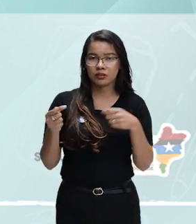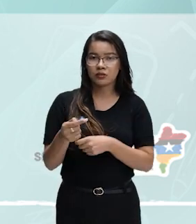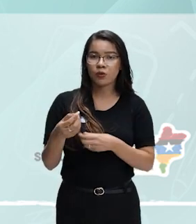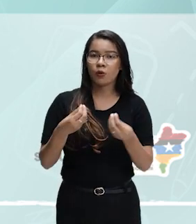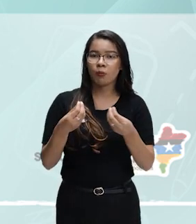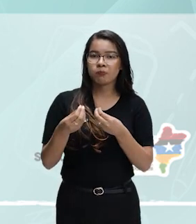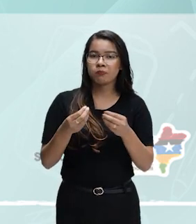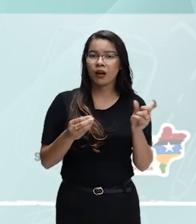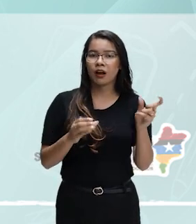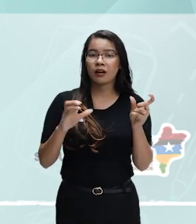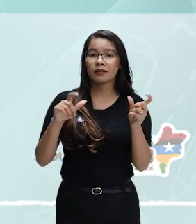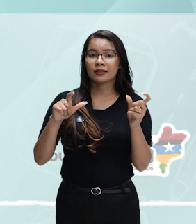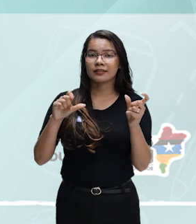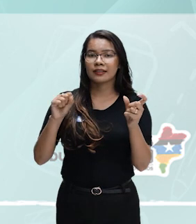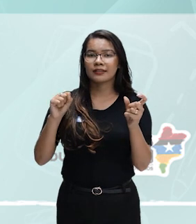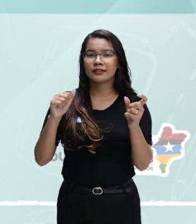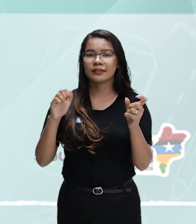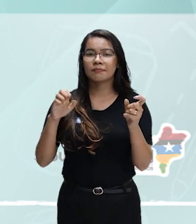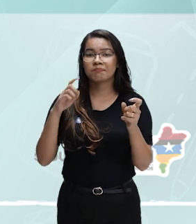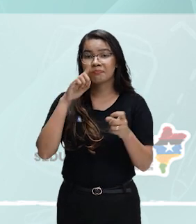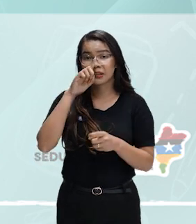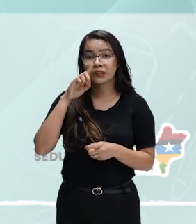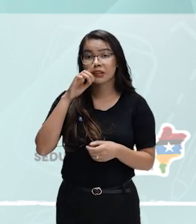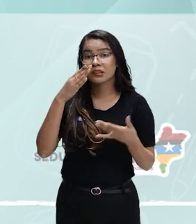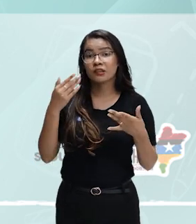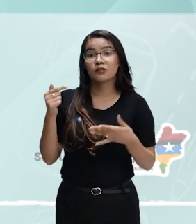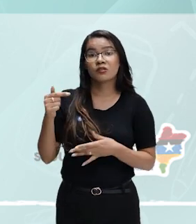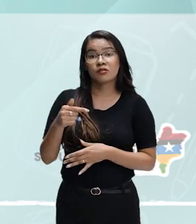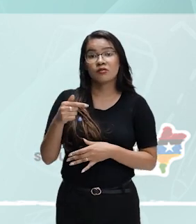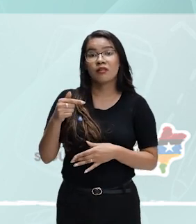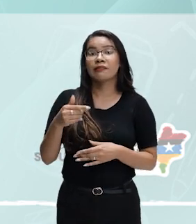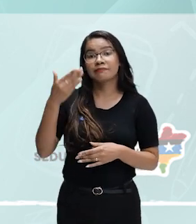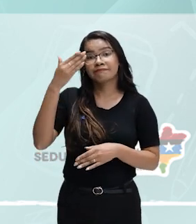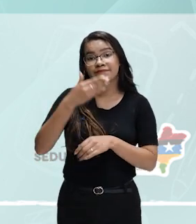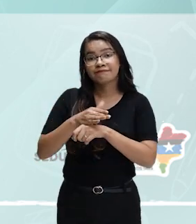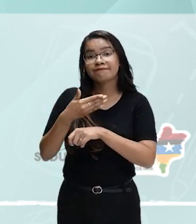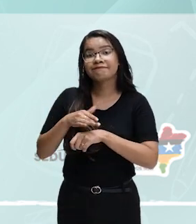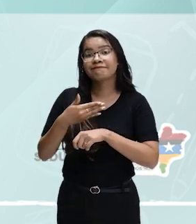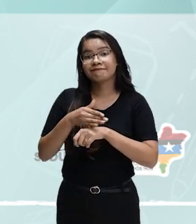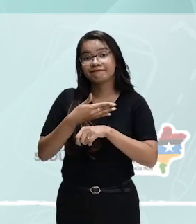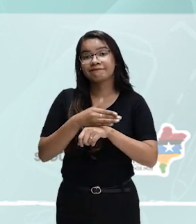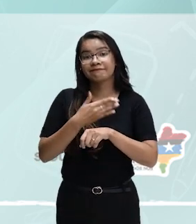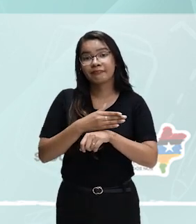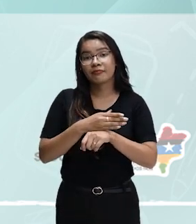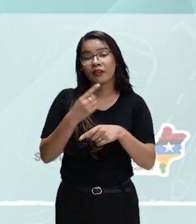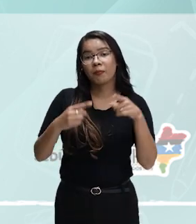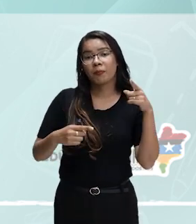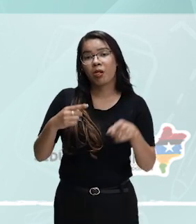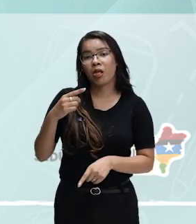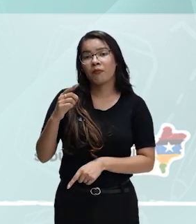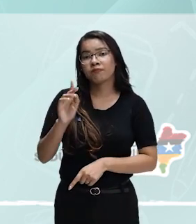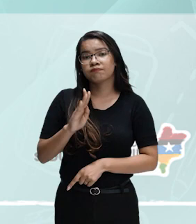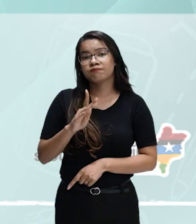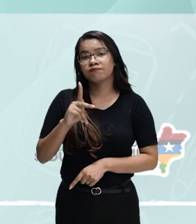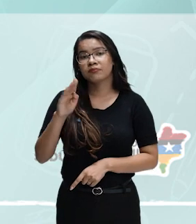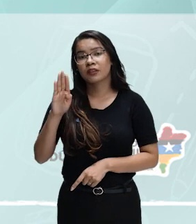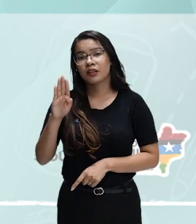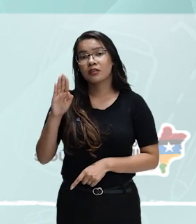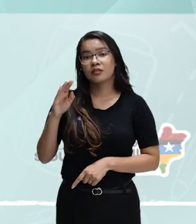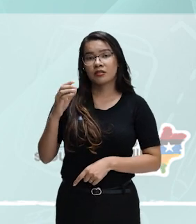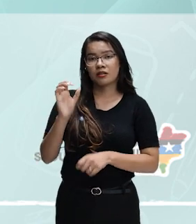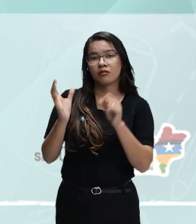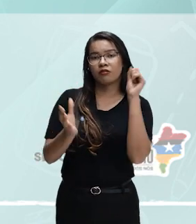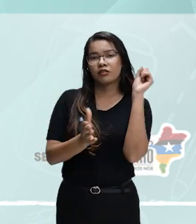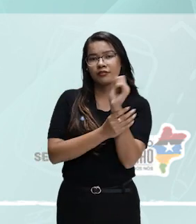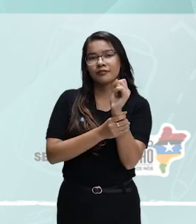classe perigosa. Né? E então isso é uma coisa que rotineiramente percebemos nas políticas públicas de segurança no Brasil